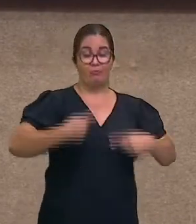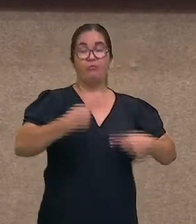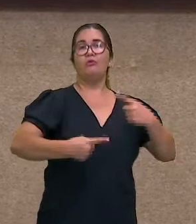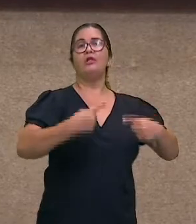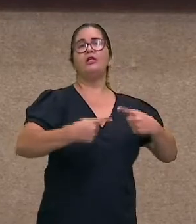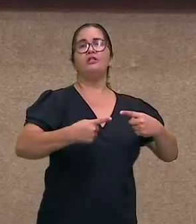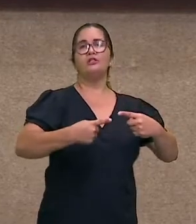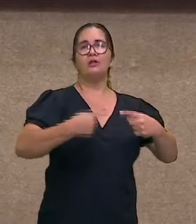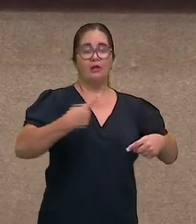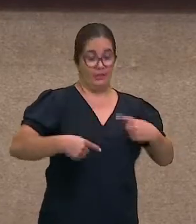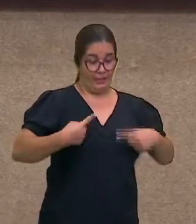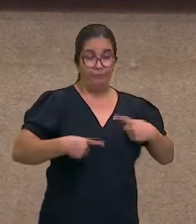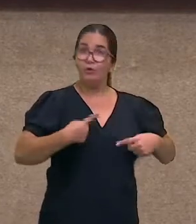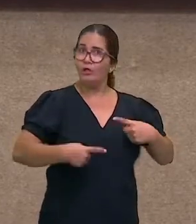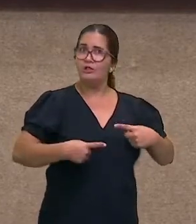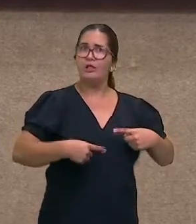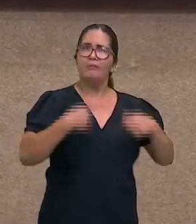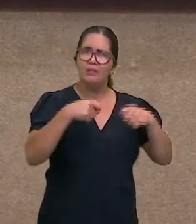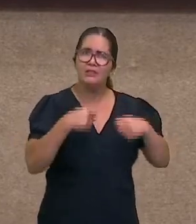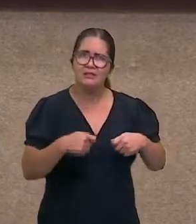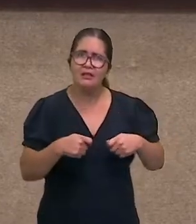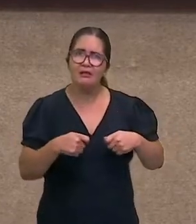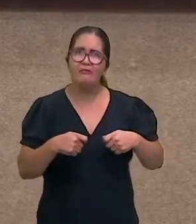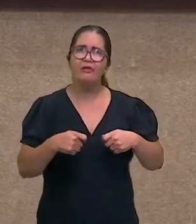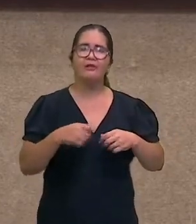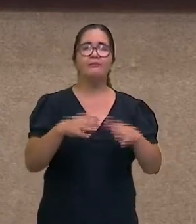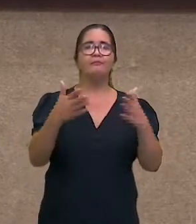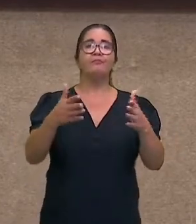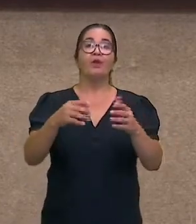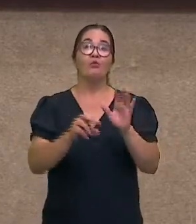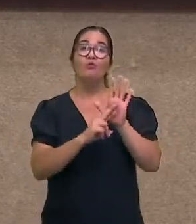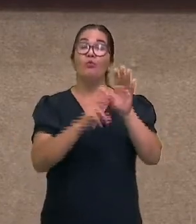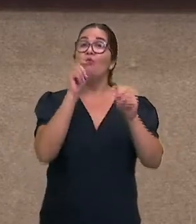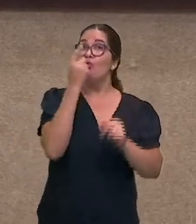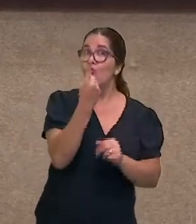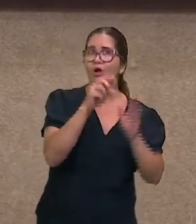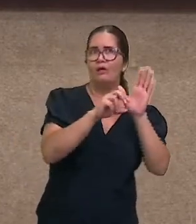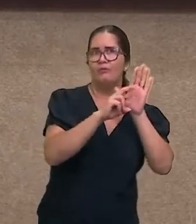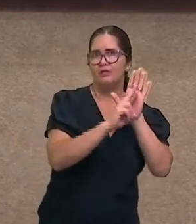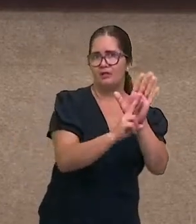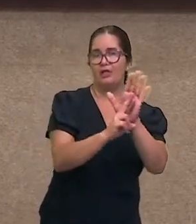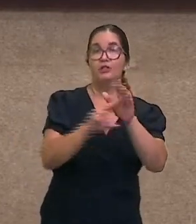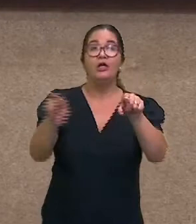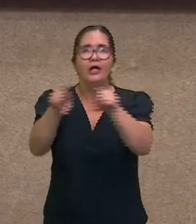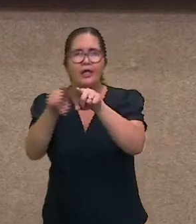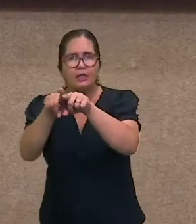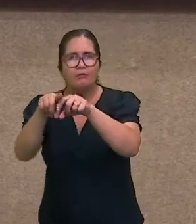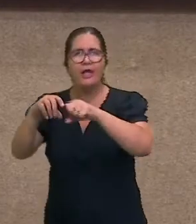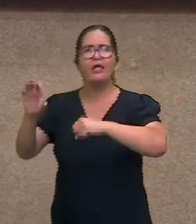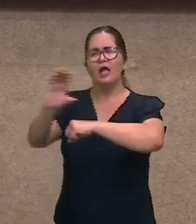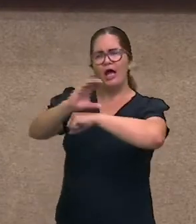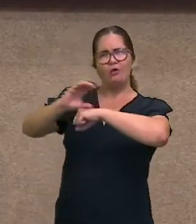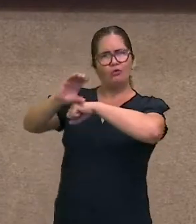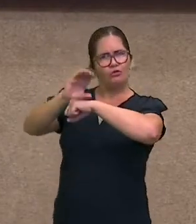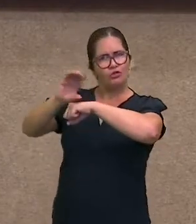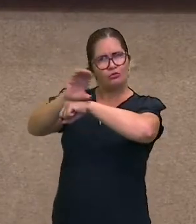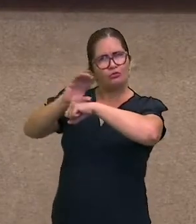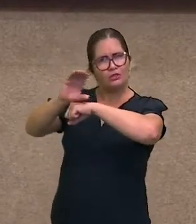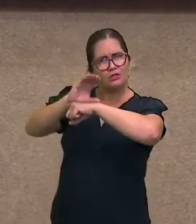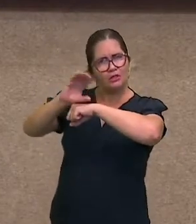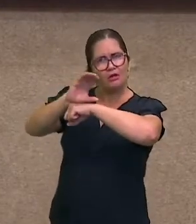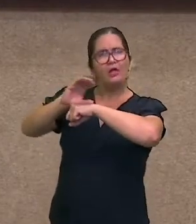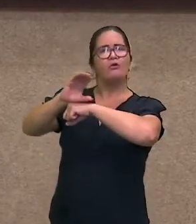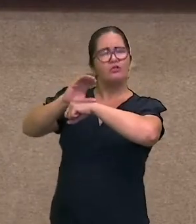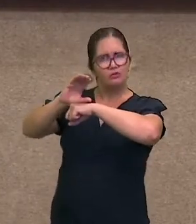um representante político, respeitar a Constituição, que geralmente significa um sistema